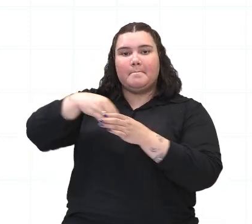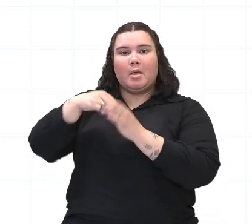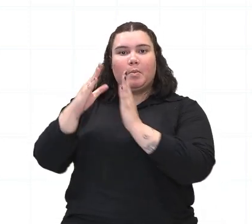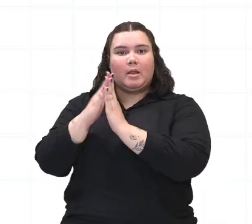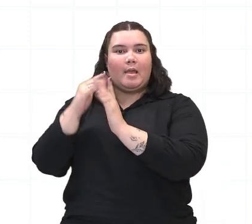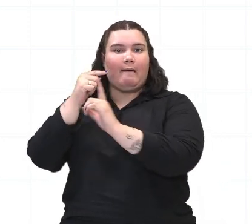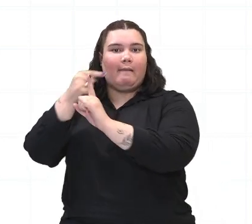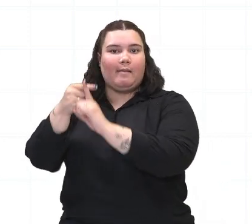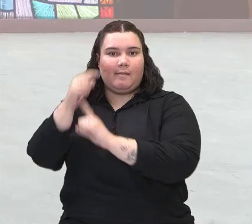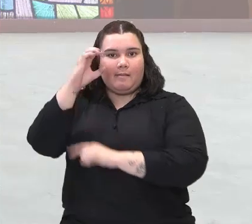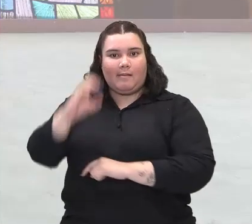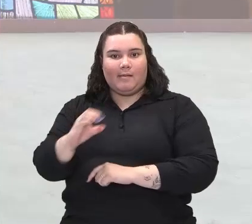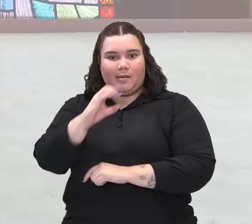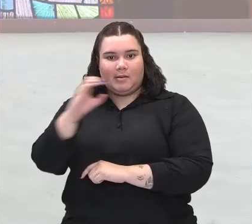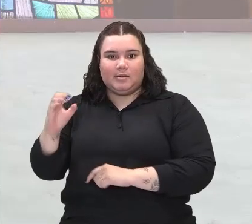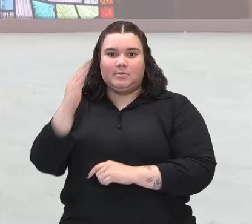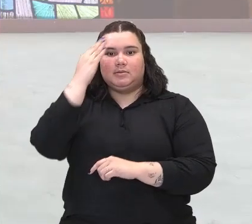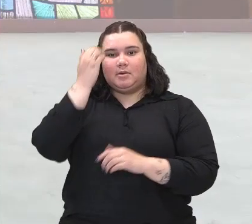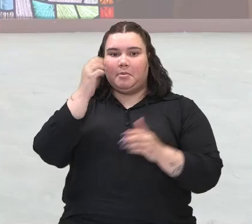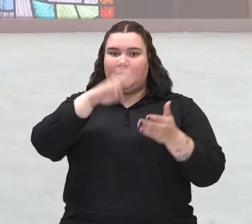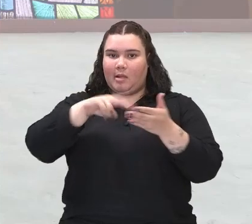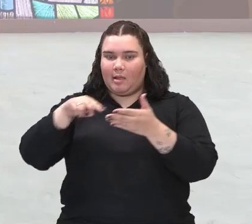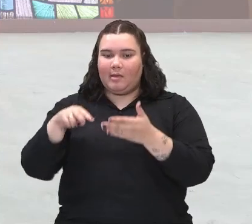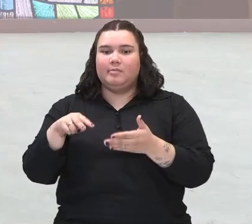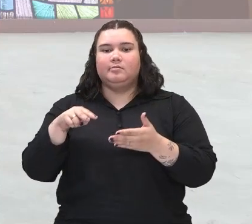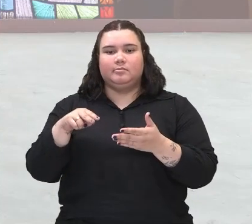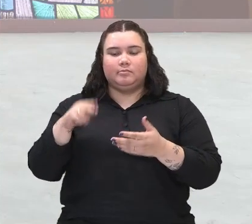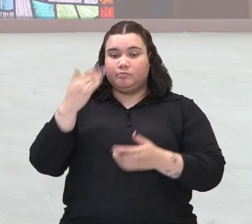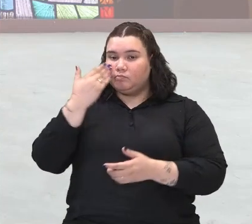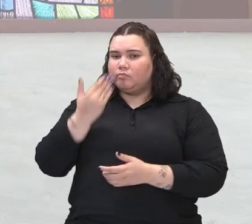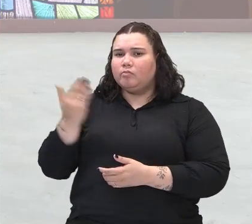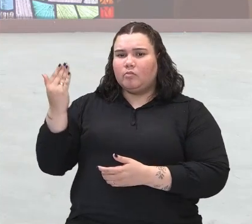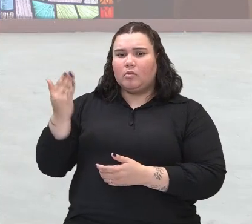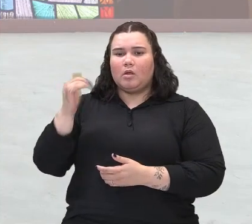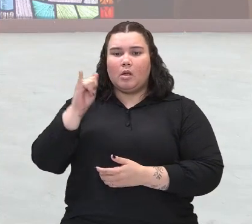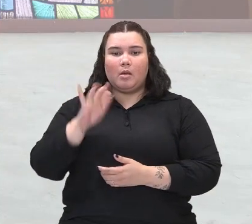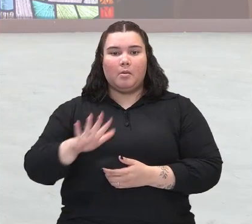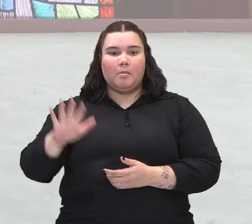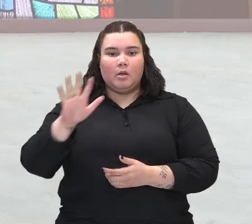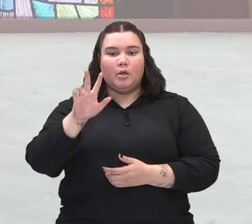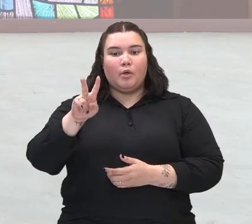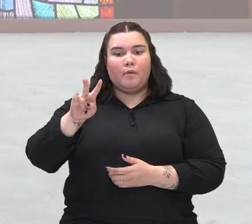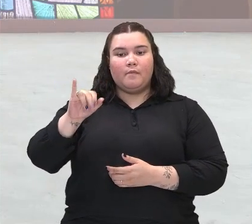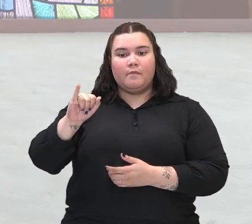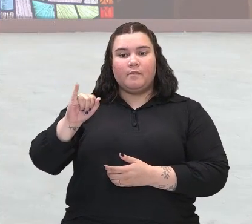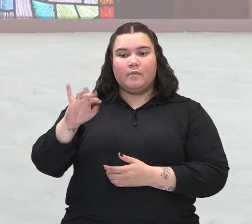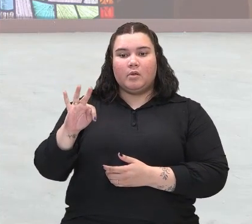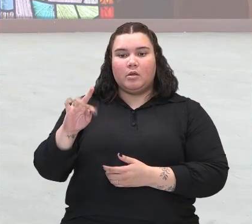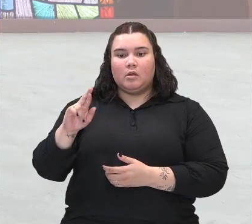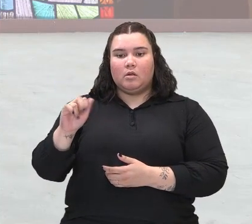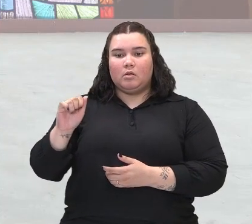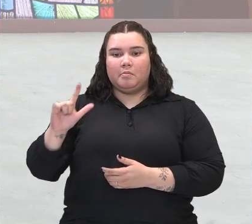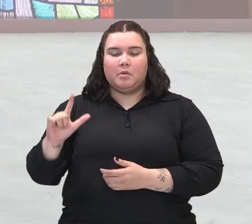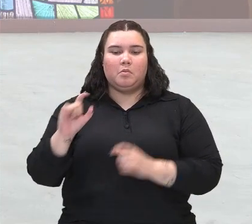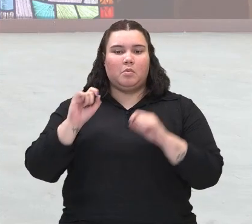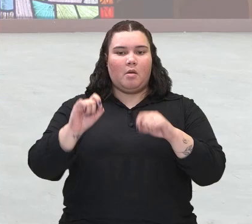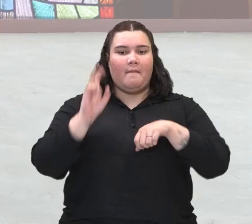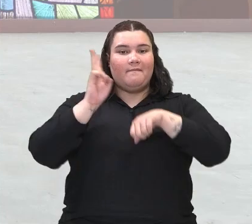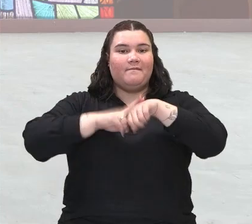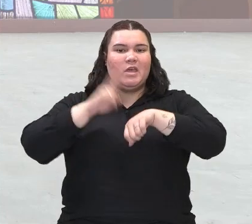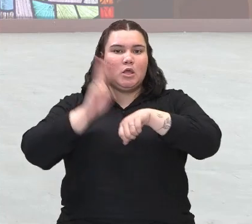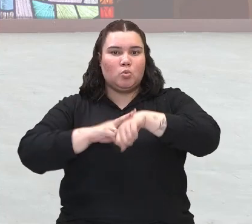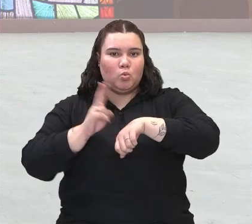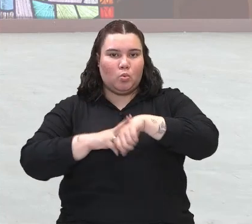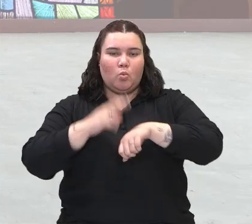nobres e aqui a gente traz uma imagem de um Vitral lindo né a utilização de cores diferentes desses